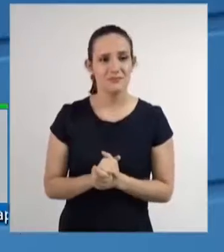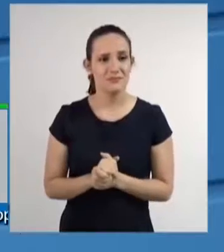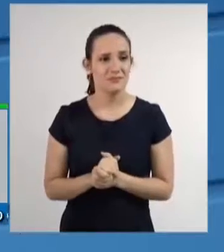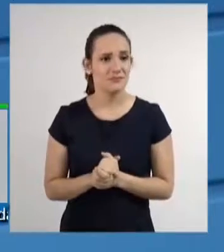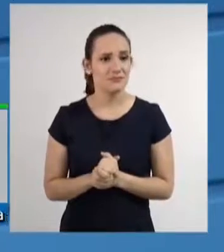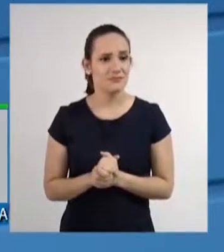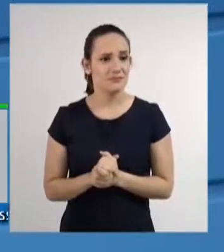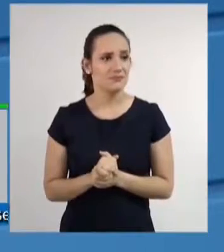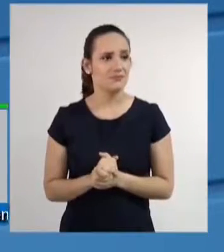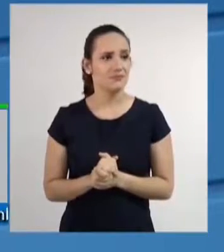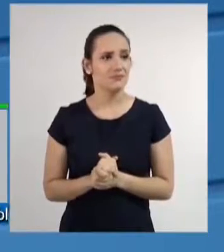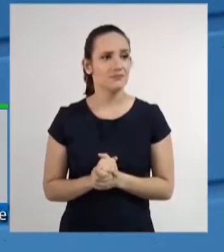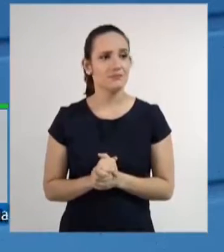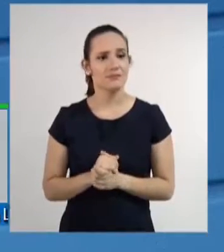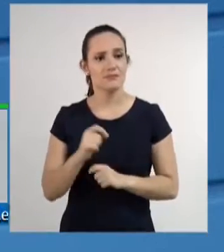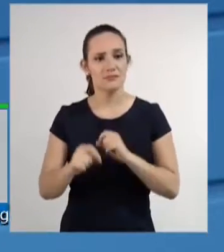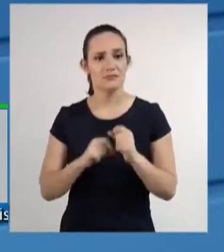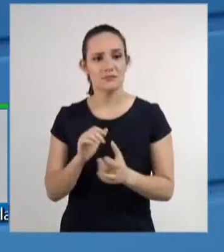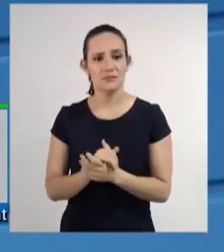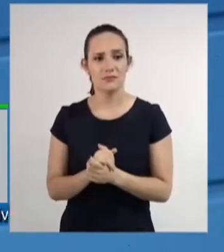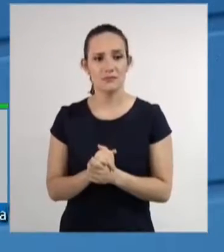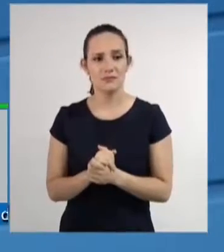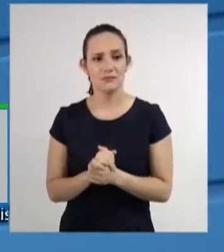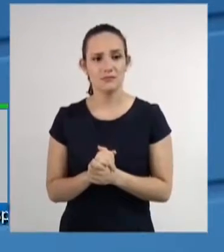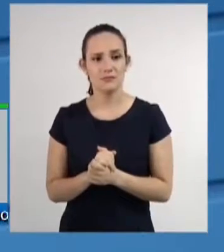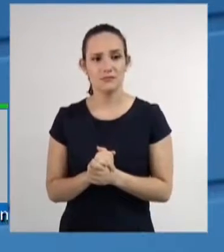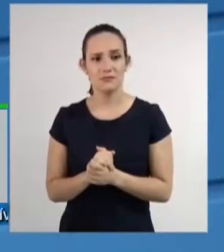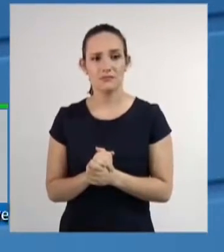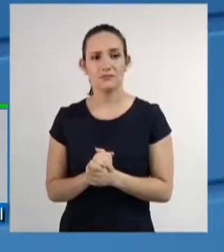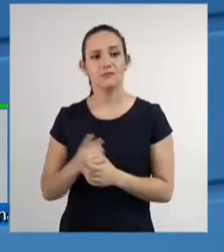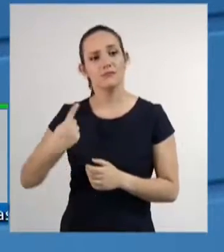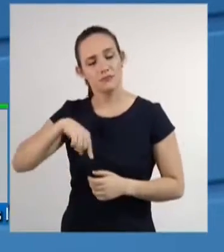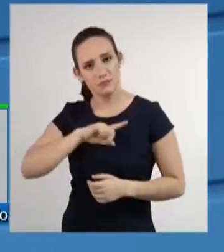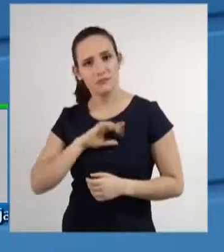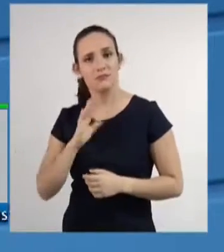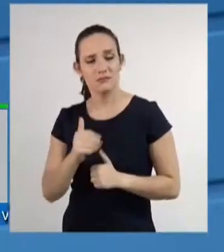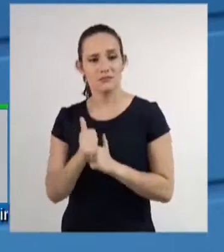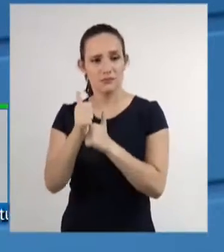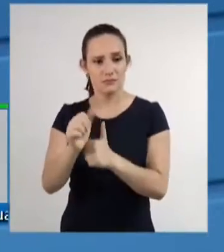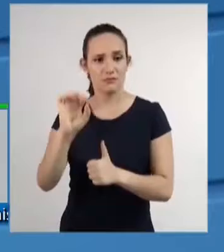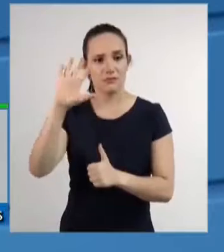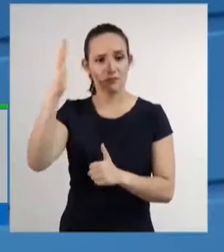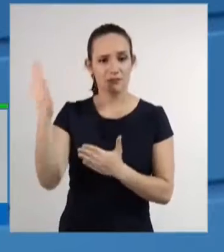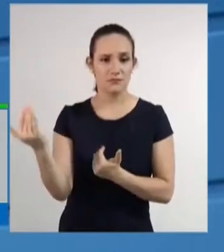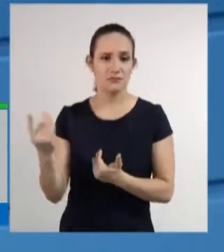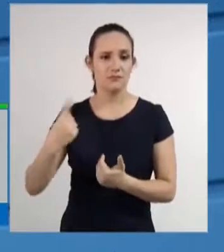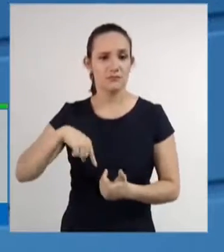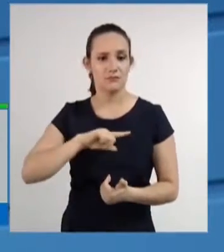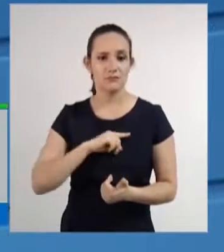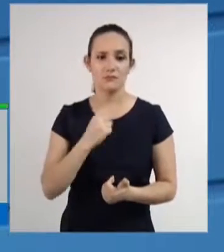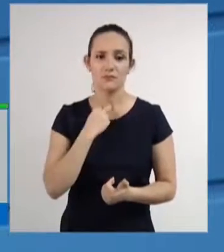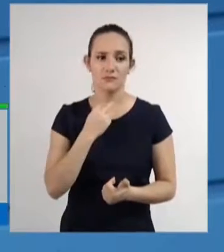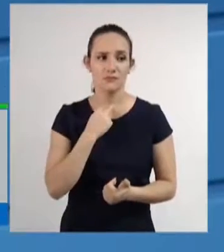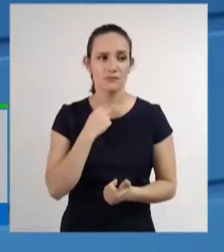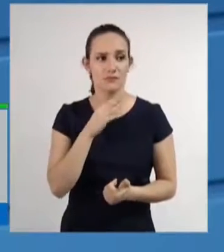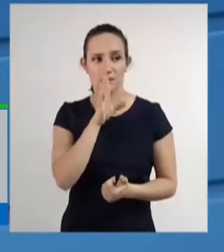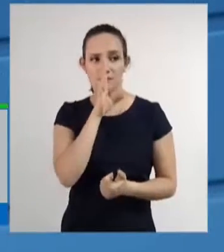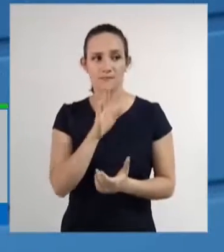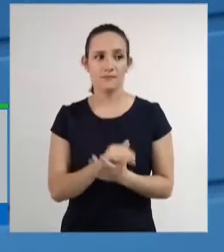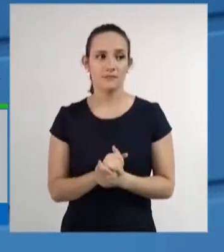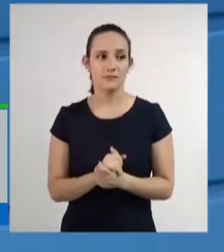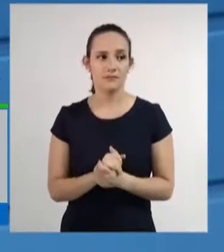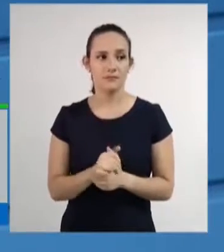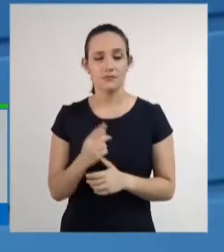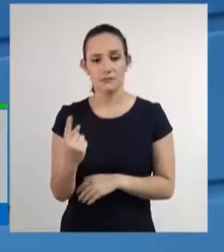e mudanças físicas e psicológicas pelas quais passa o jovem. E não podemos deixá-los passar por